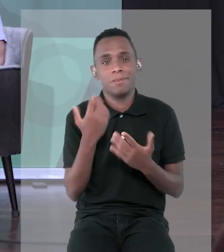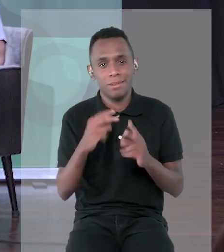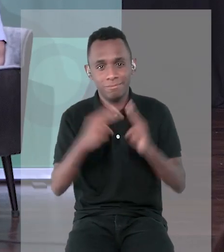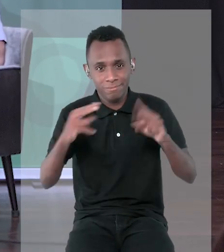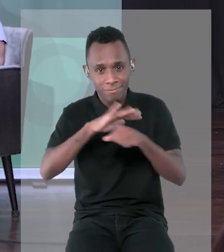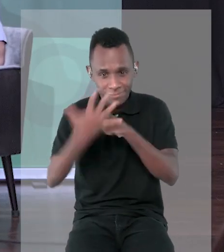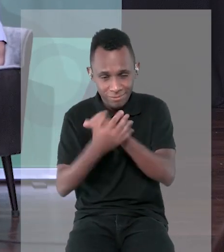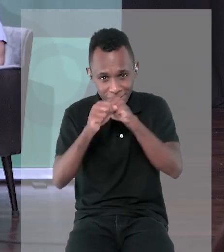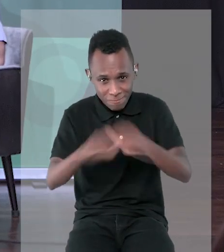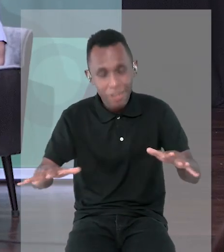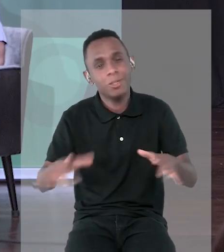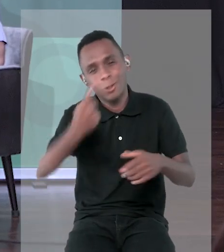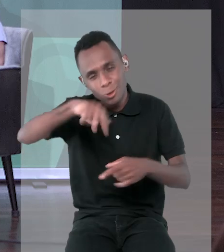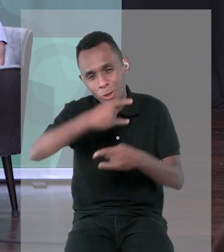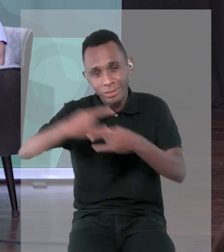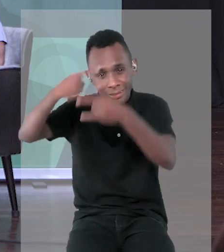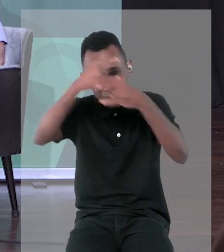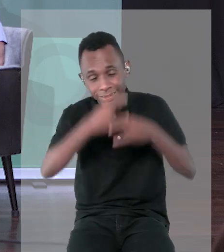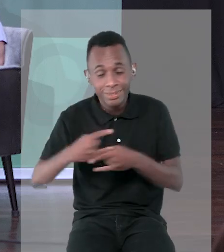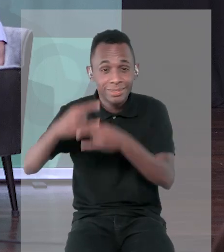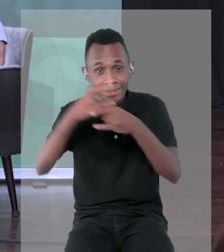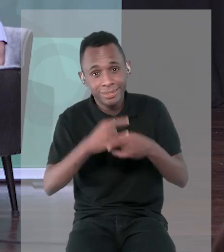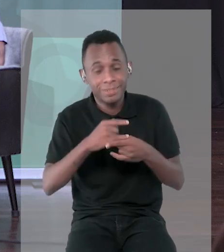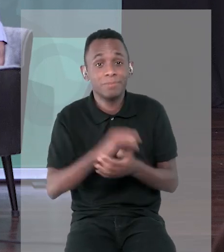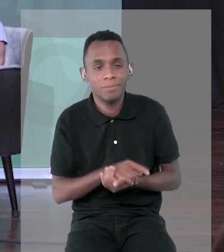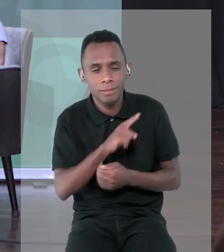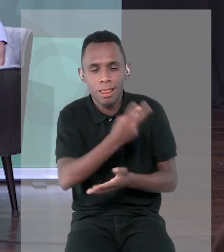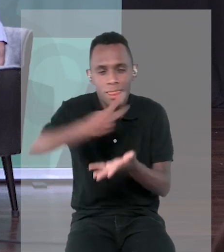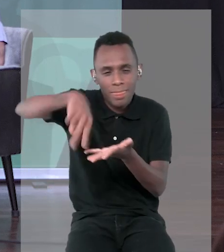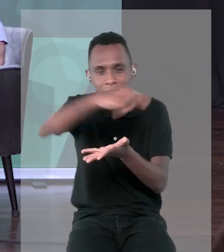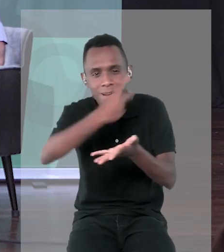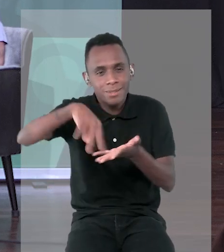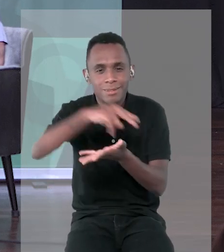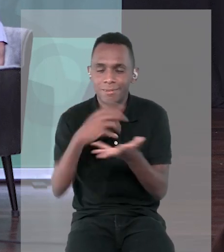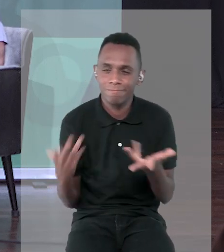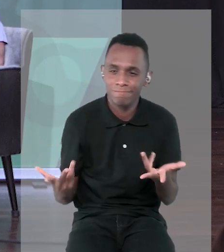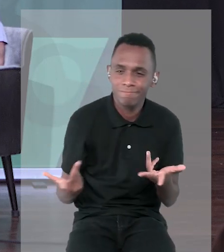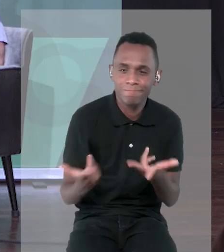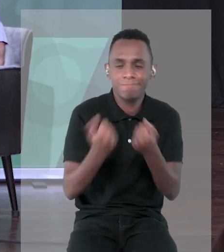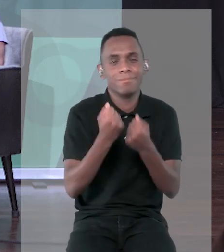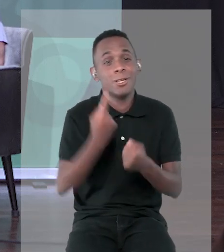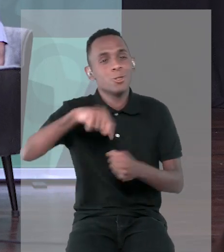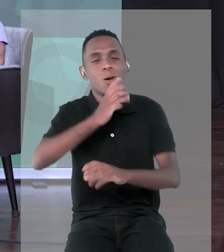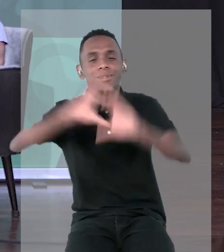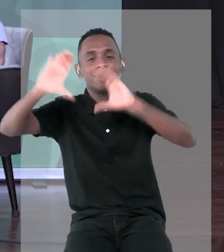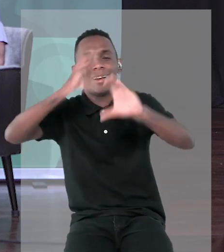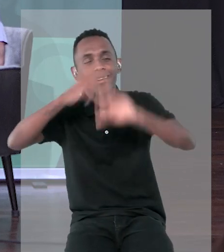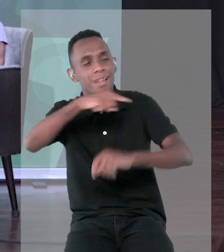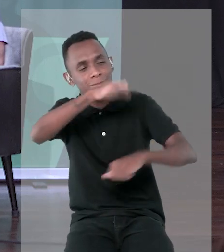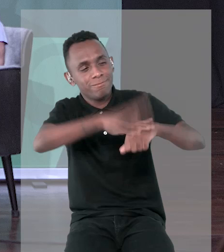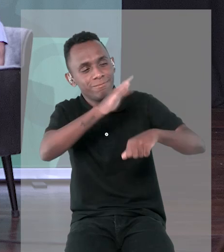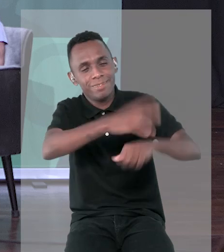gente fez dezenas de programas, quase 200, e ele dança bem demais, gente. A gente cantava, ele cantava